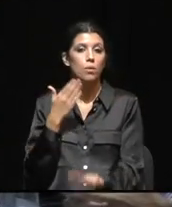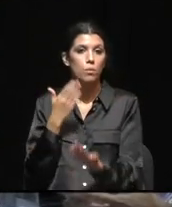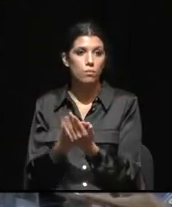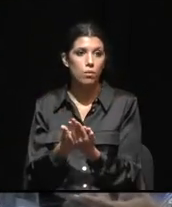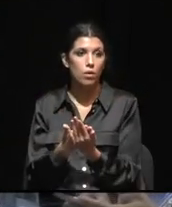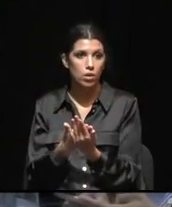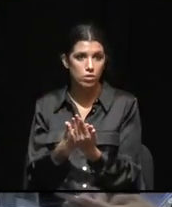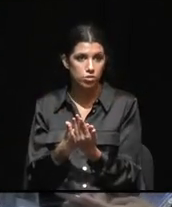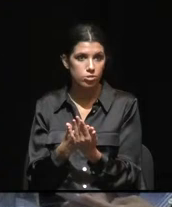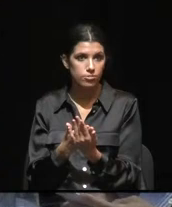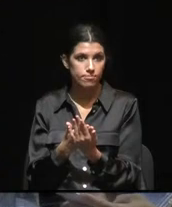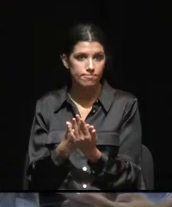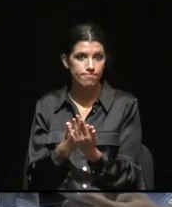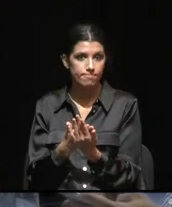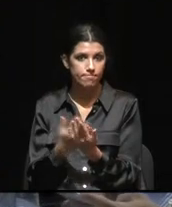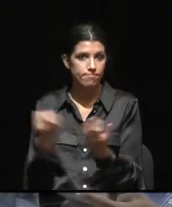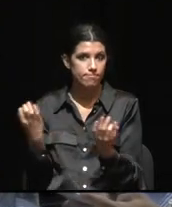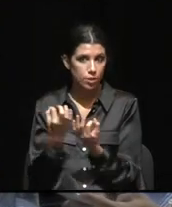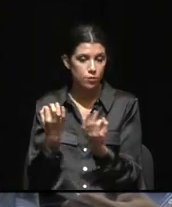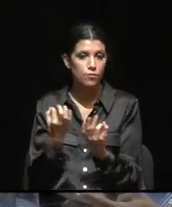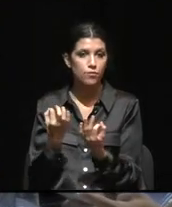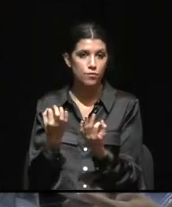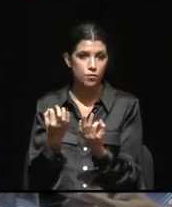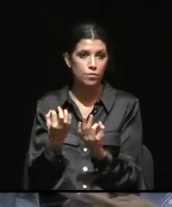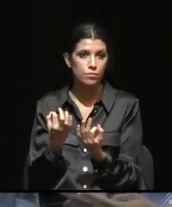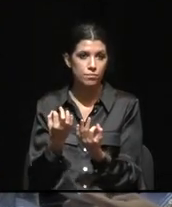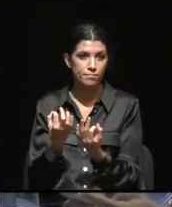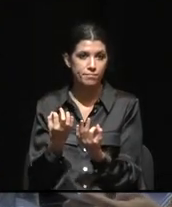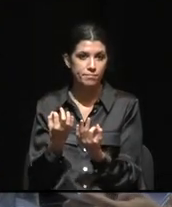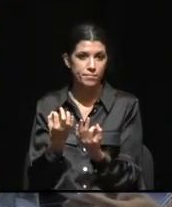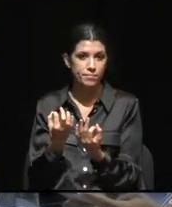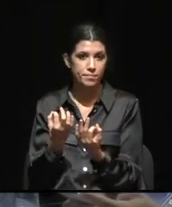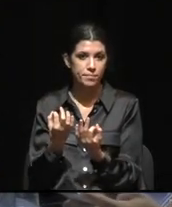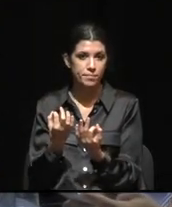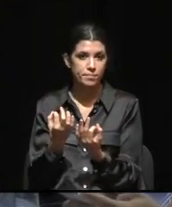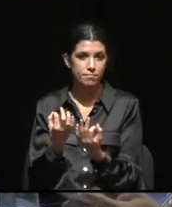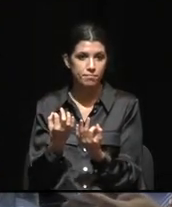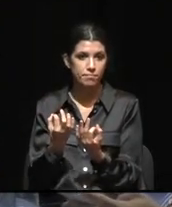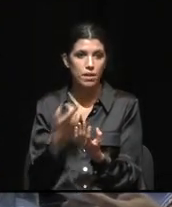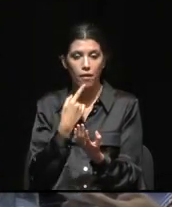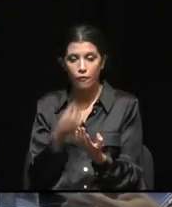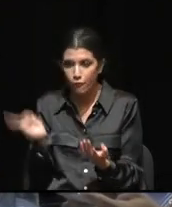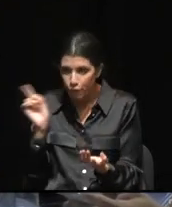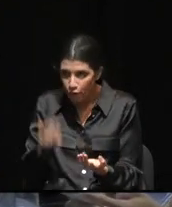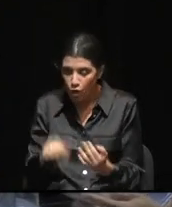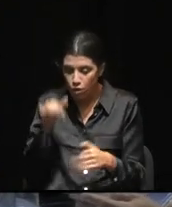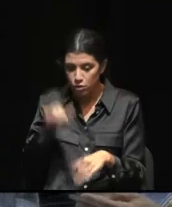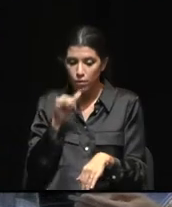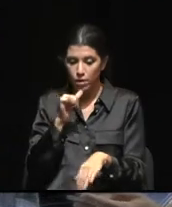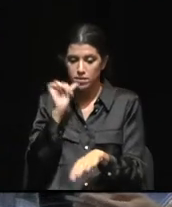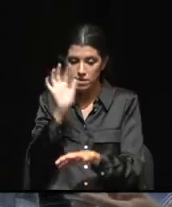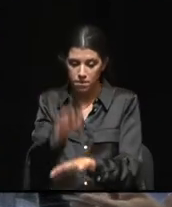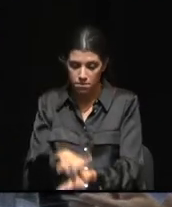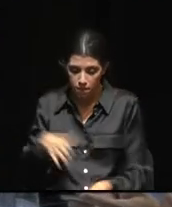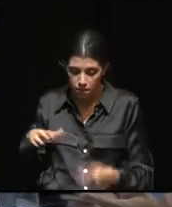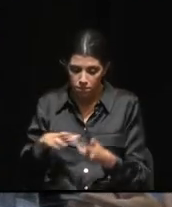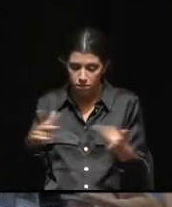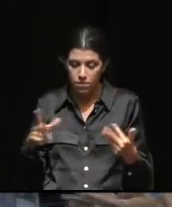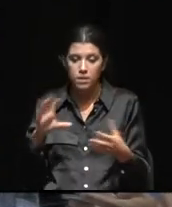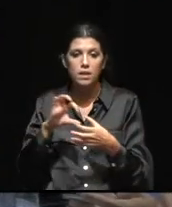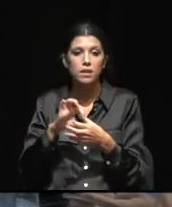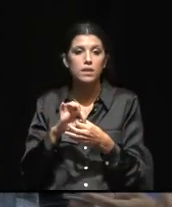eh que que que acabam sempre por vir eh voltim a esta Assembleia Municipal que estão relacionadas com a